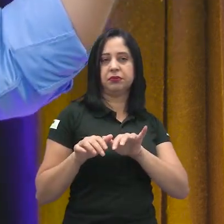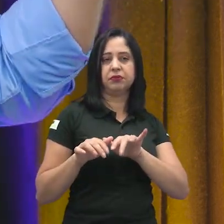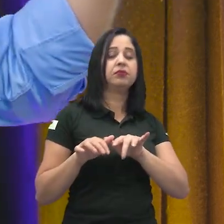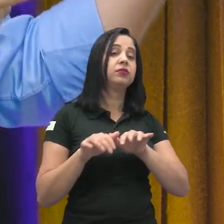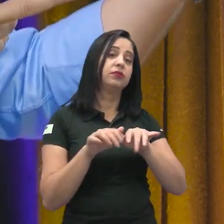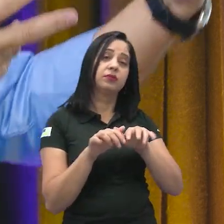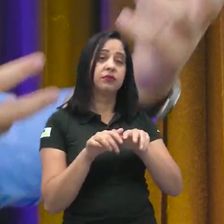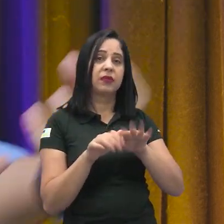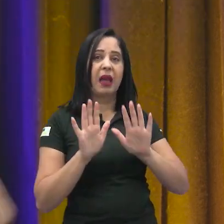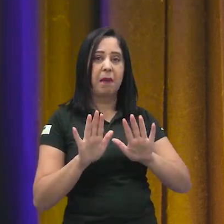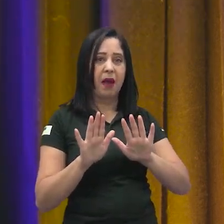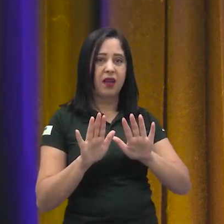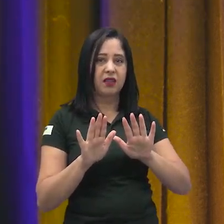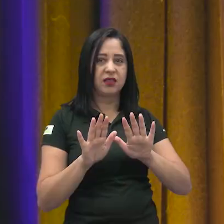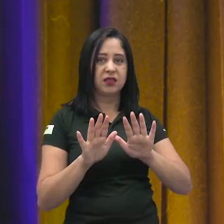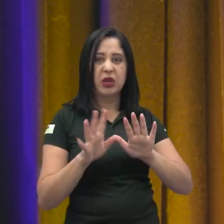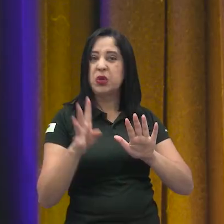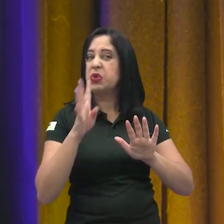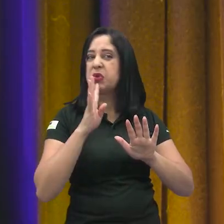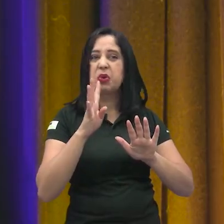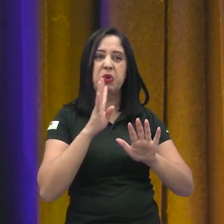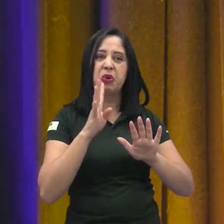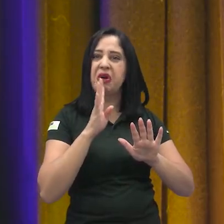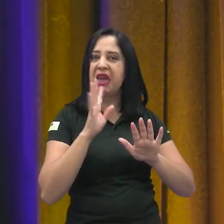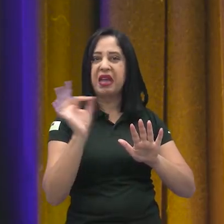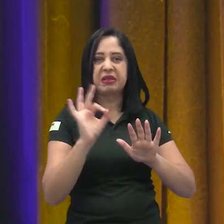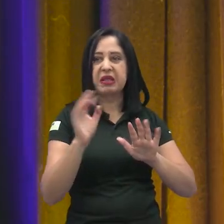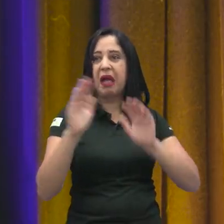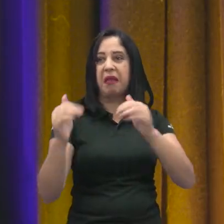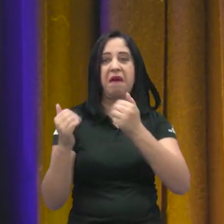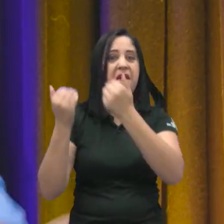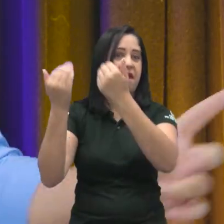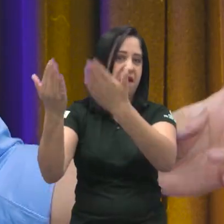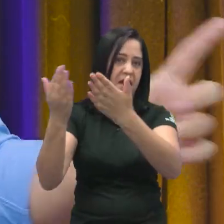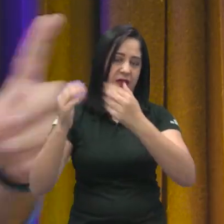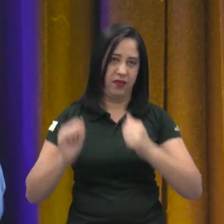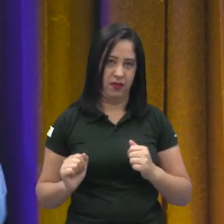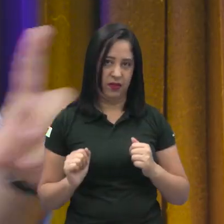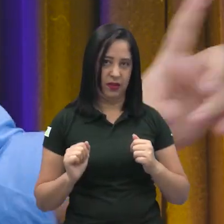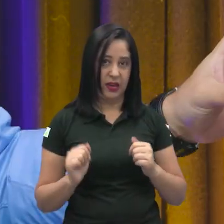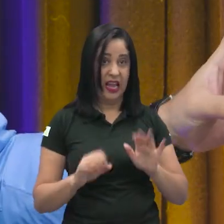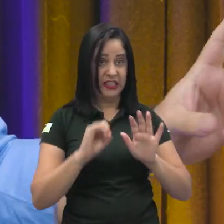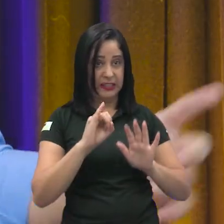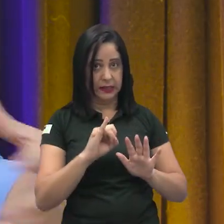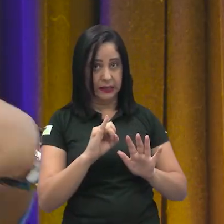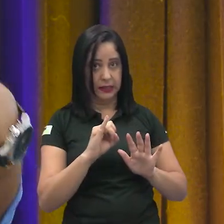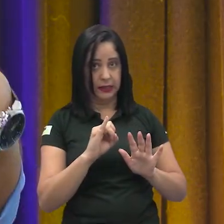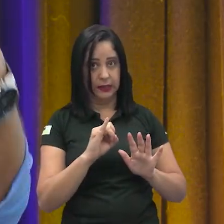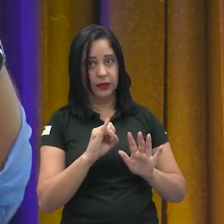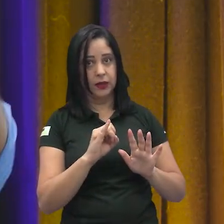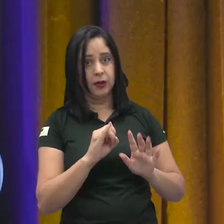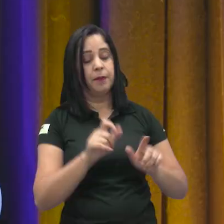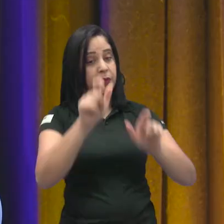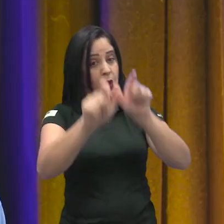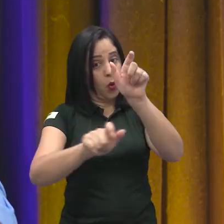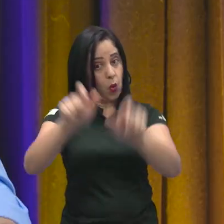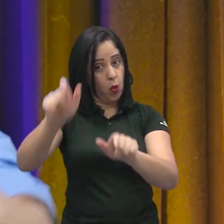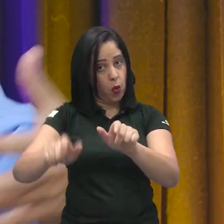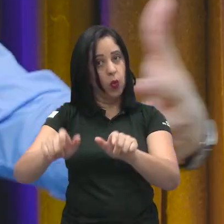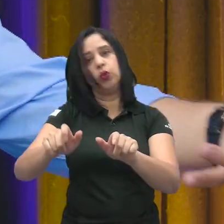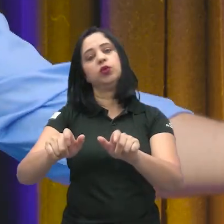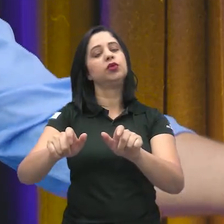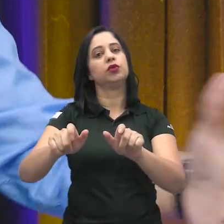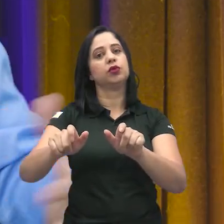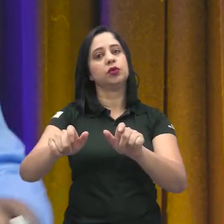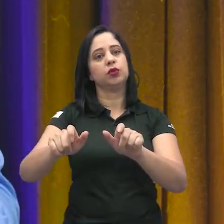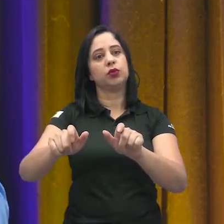enxergando algo, mas que de fato na prática é totalmente diferente. Quando você cria essa sinergia e os seus liderados também, né,